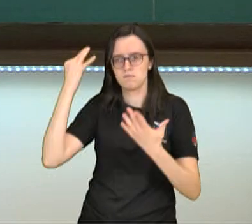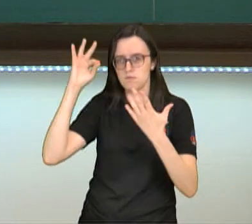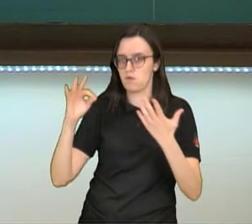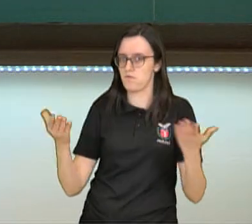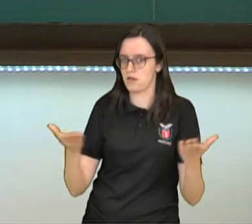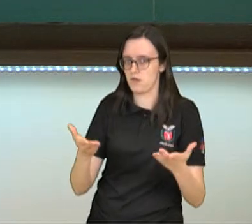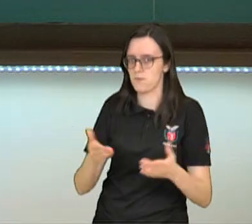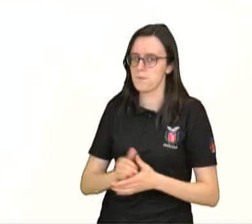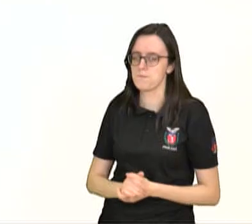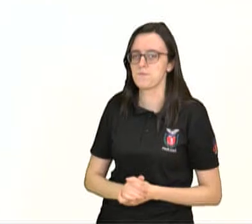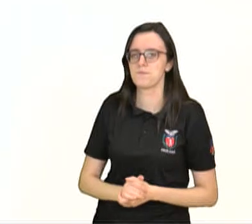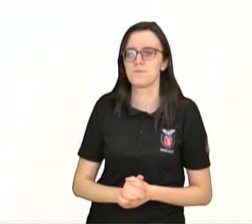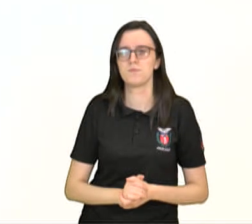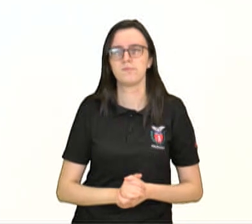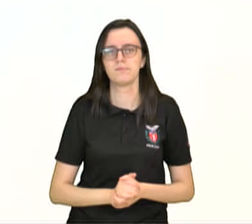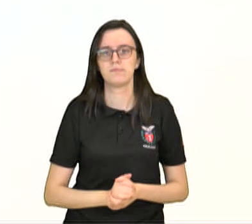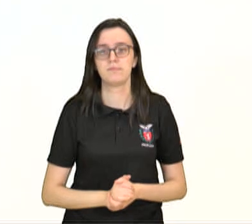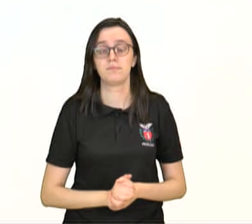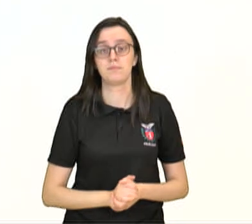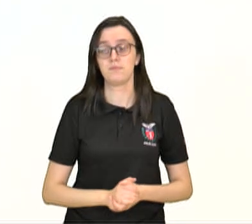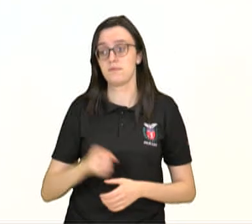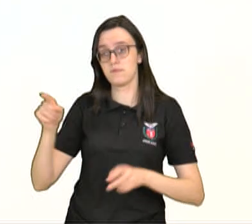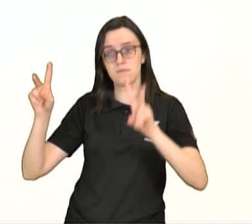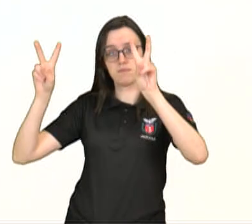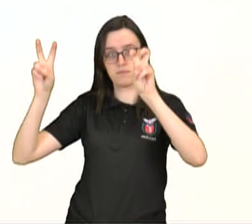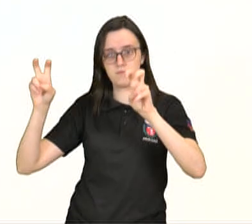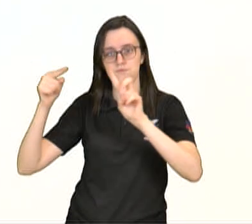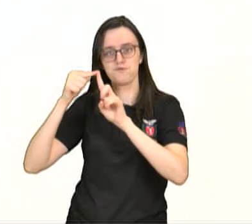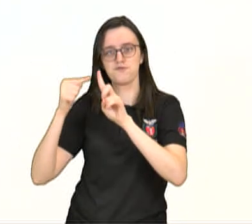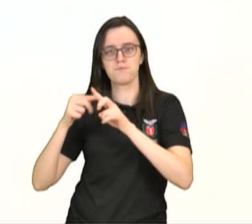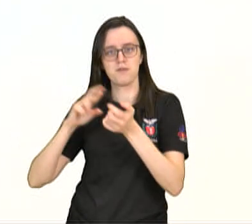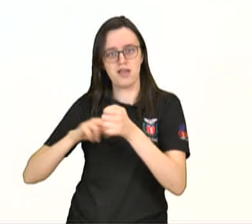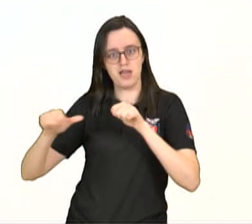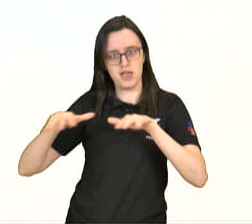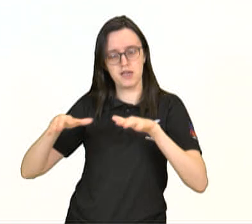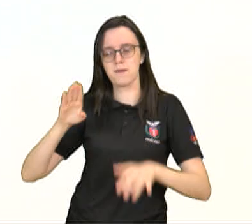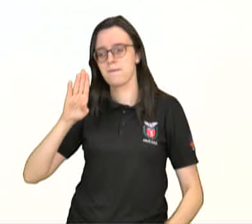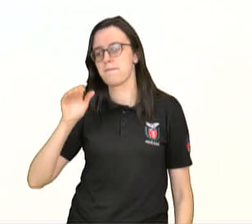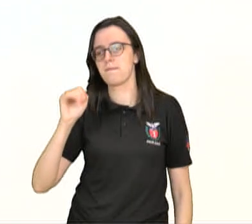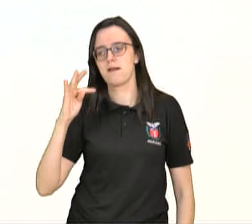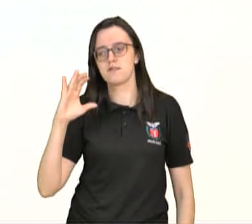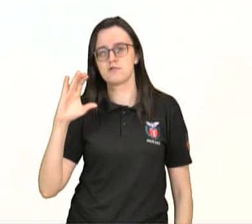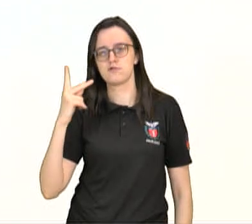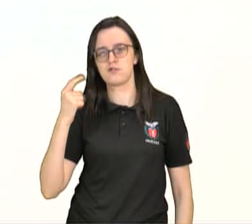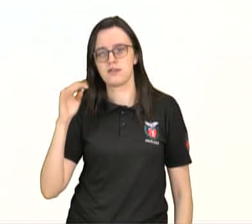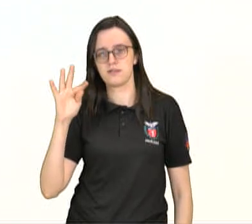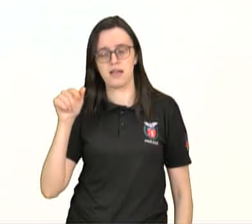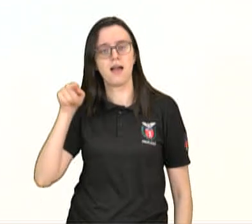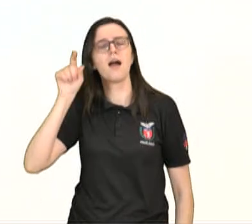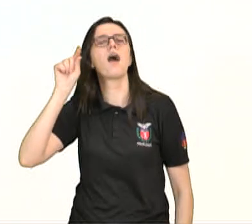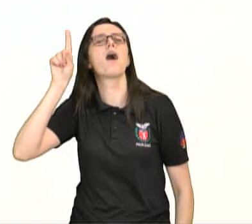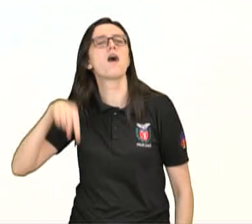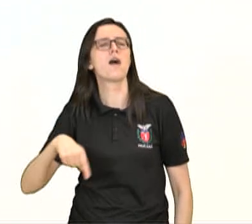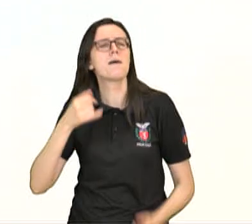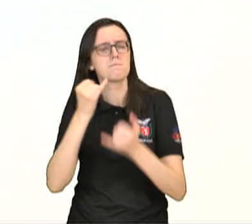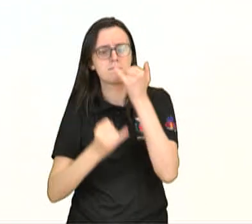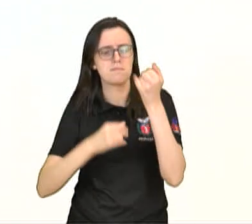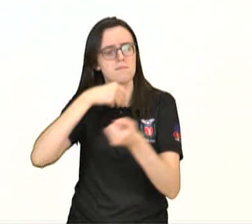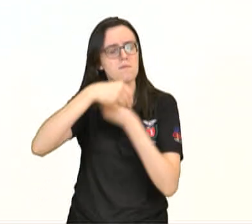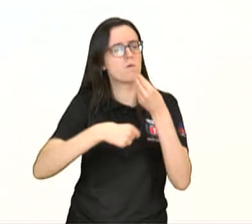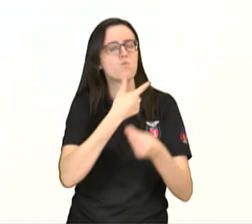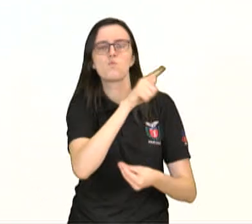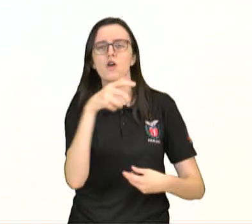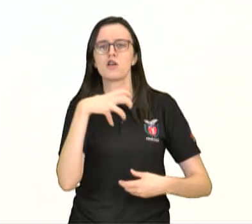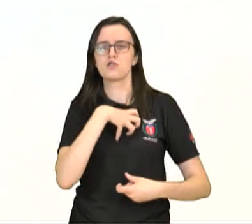então. A bachata, chamado bolero ritmo latino-americano, pode ser considerada um híbrido de outros